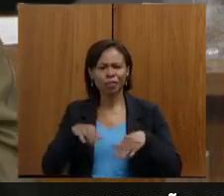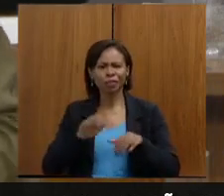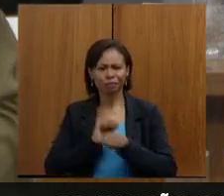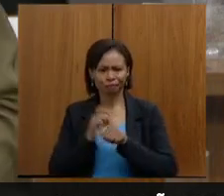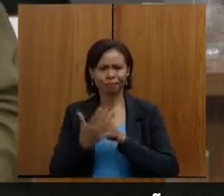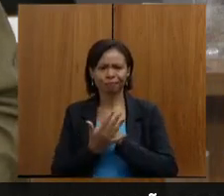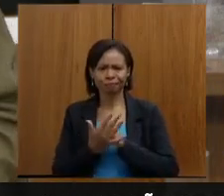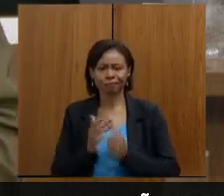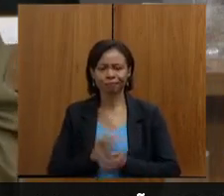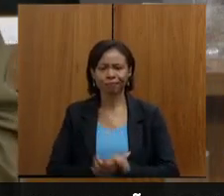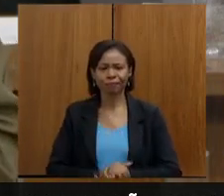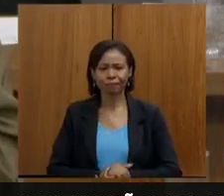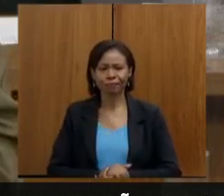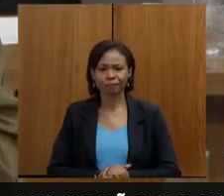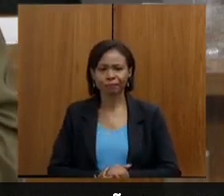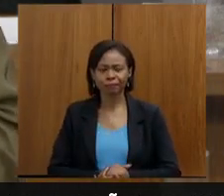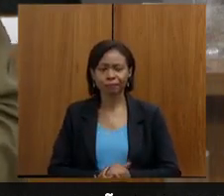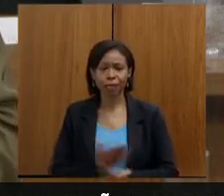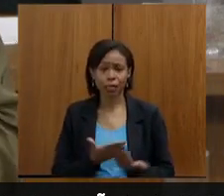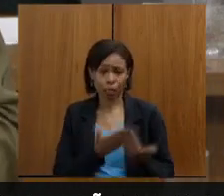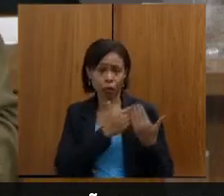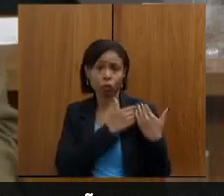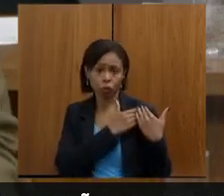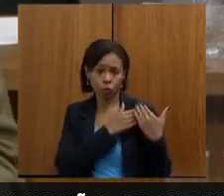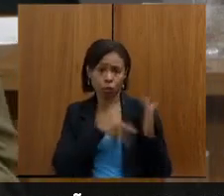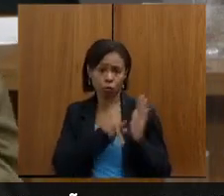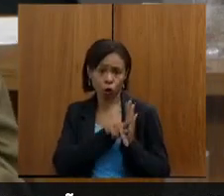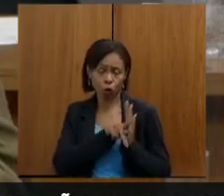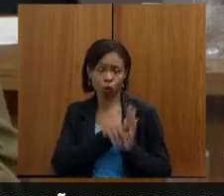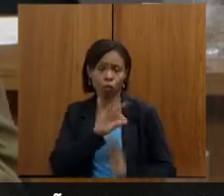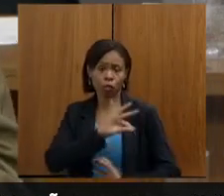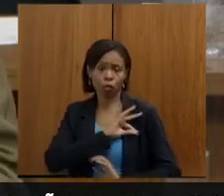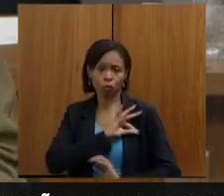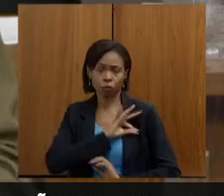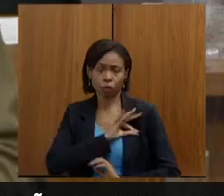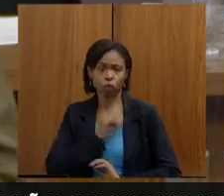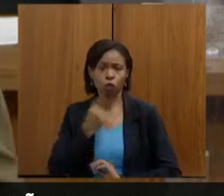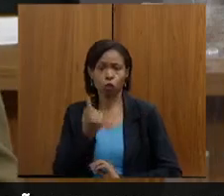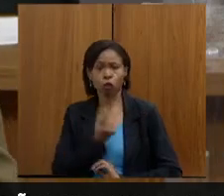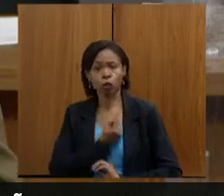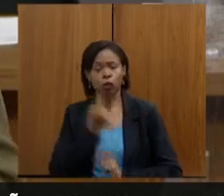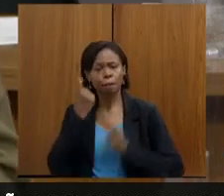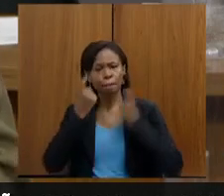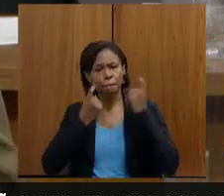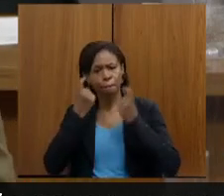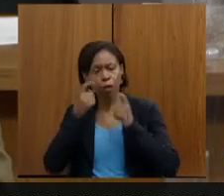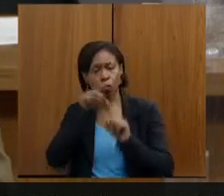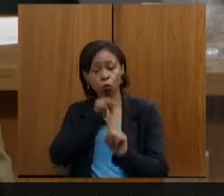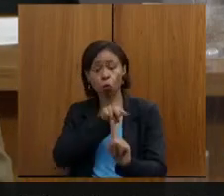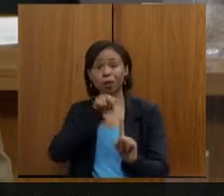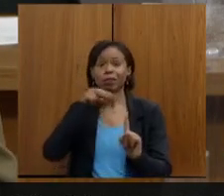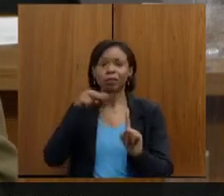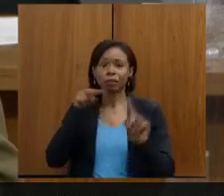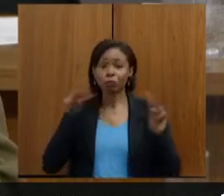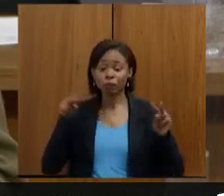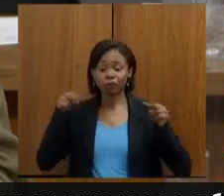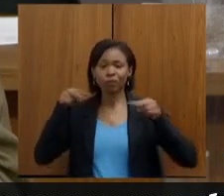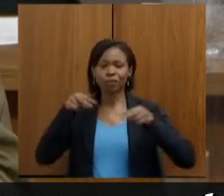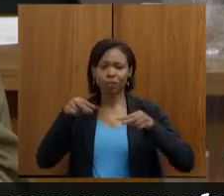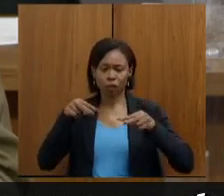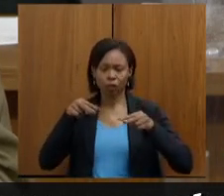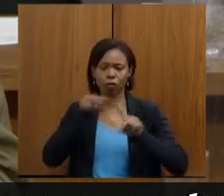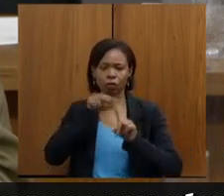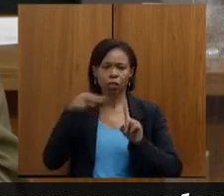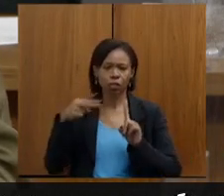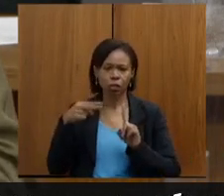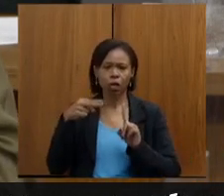Tão dentro dessa dessa missão que nós temos institucional se preocupou com a visão não é uma visão de dentro